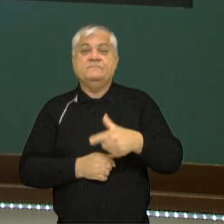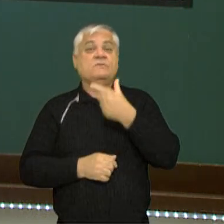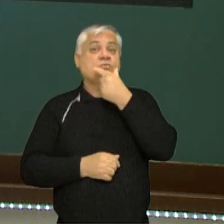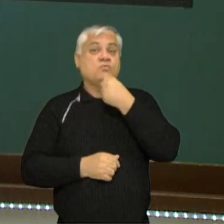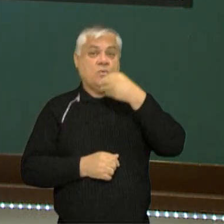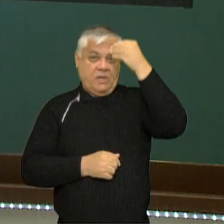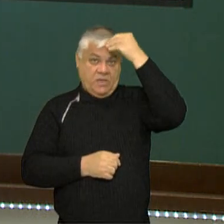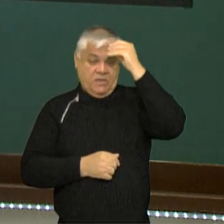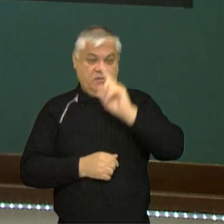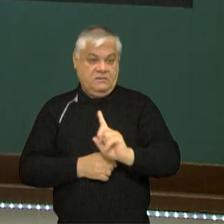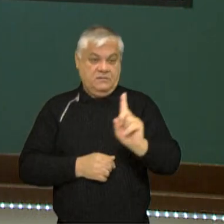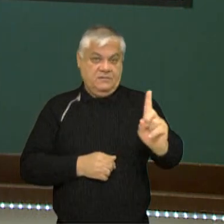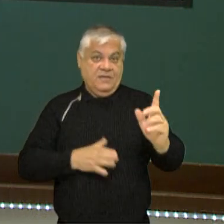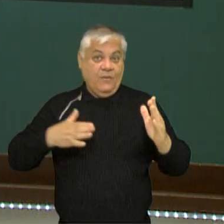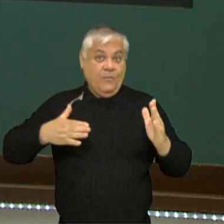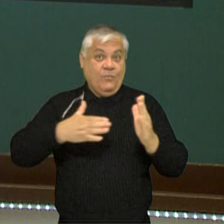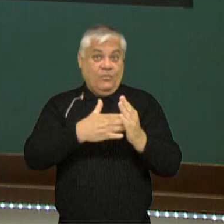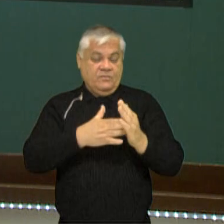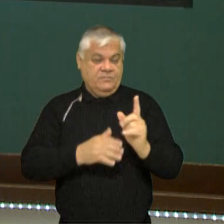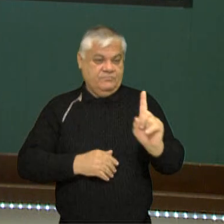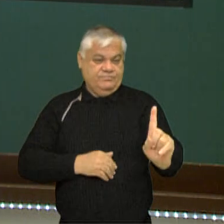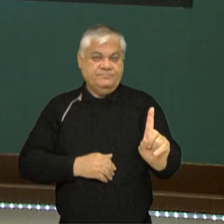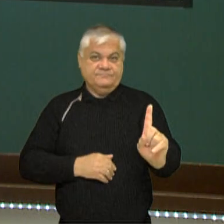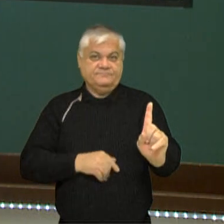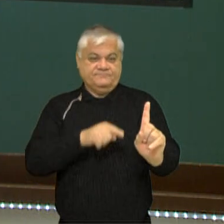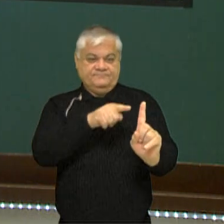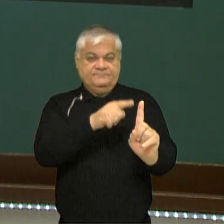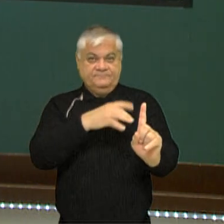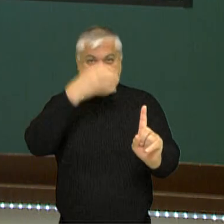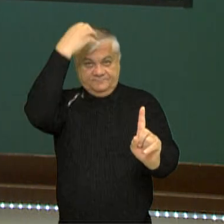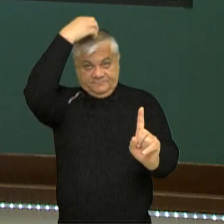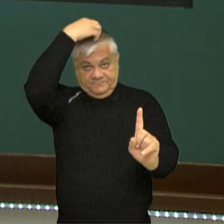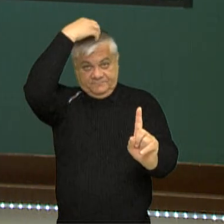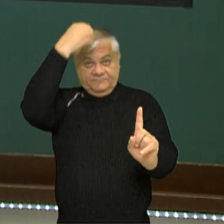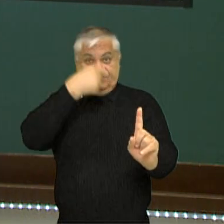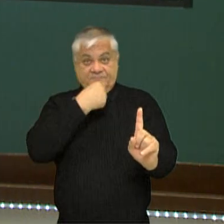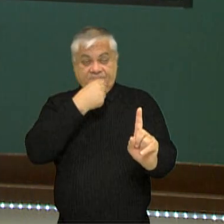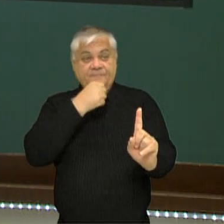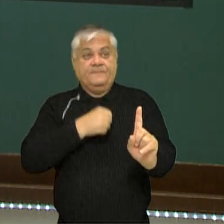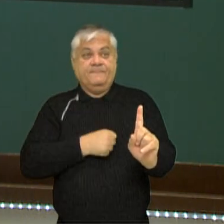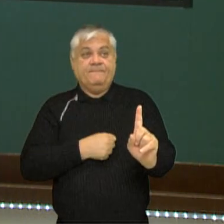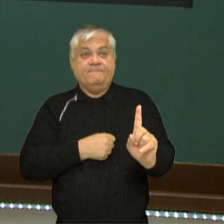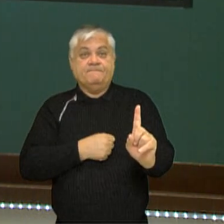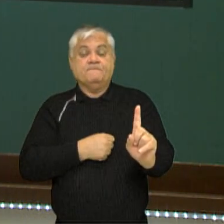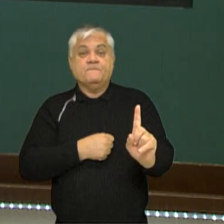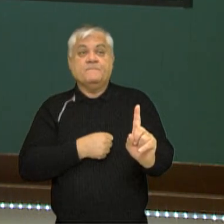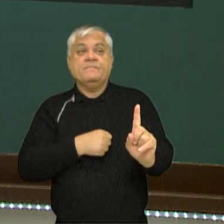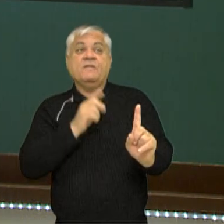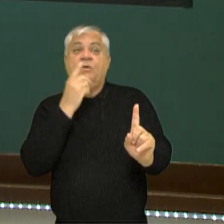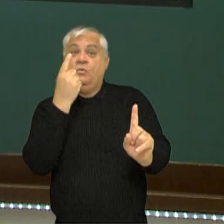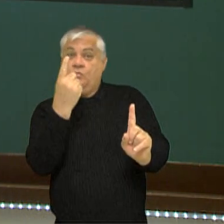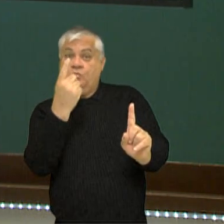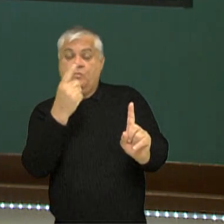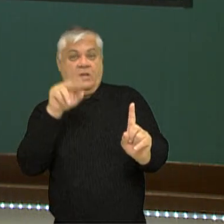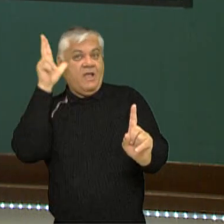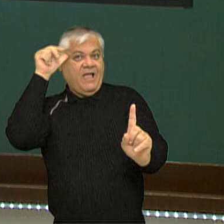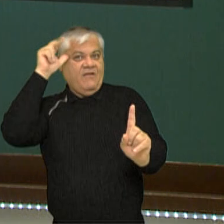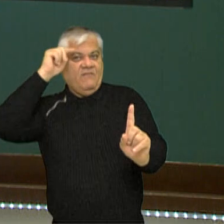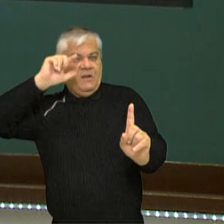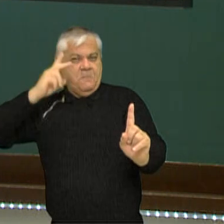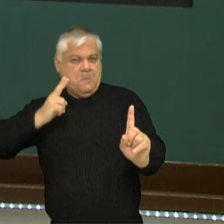usando o cantinho do tabuleiro. Então, a casa onde o rei está é atacada por um dos